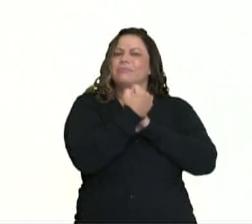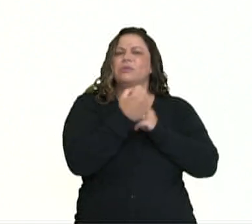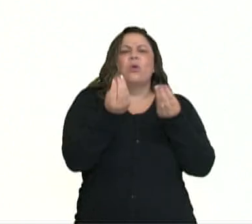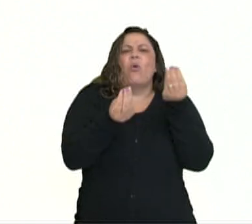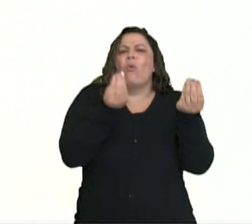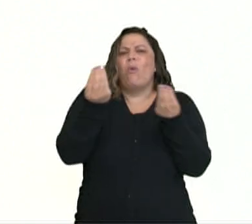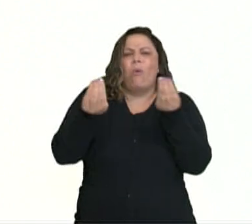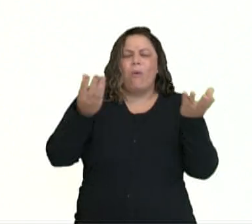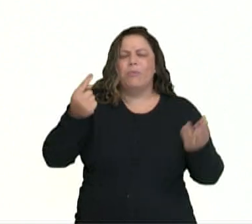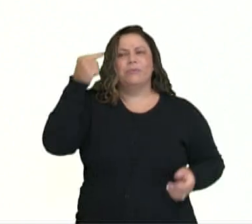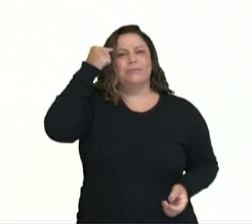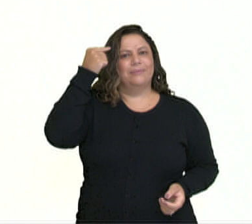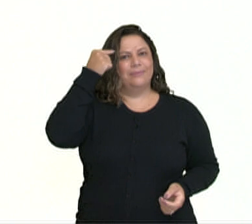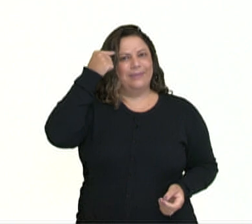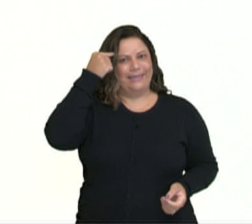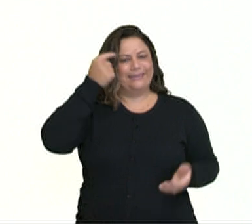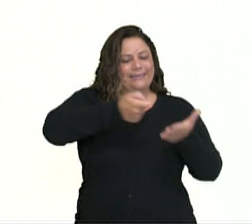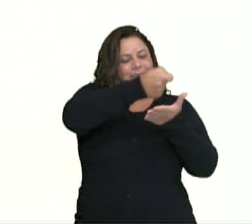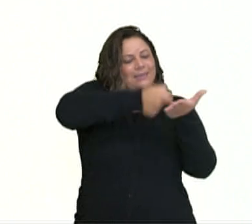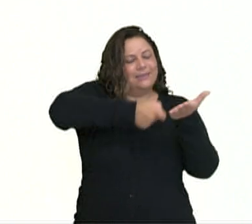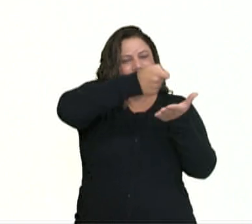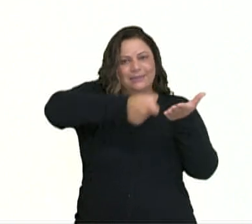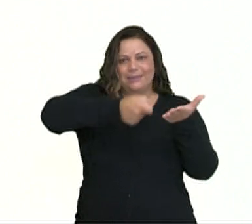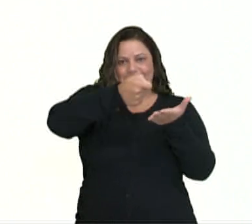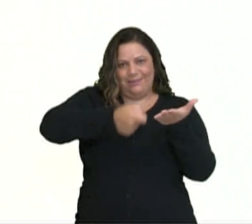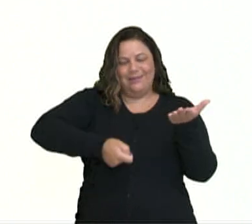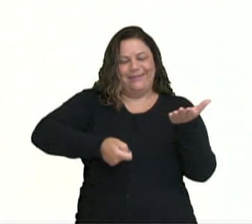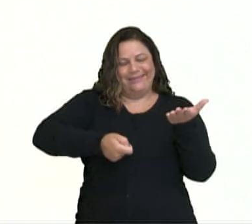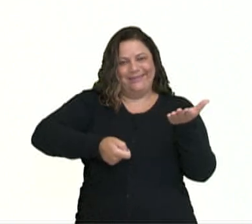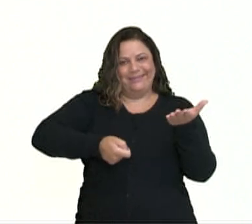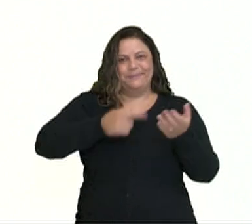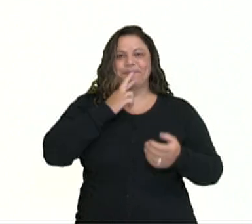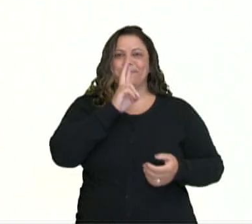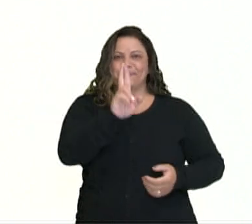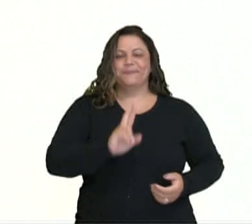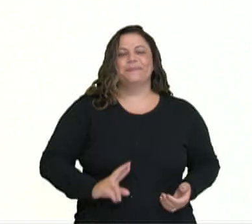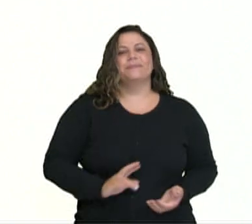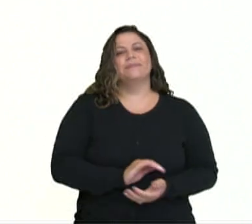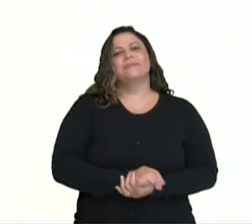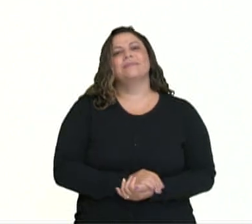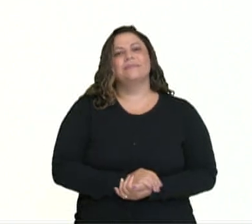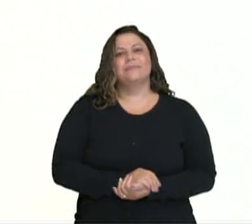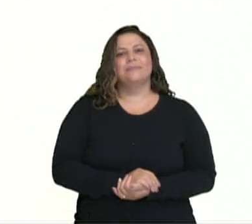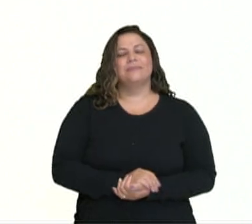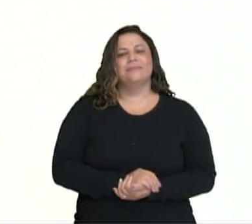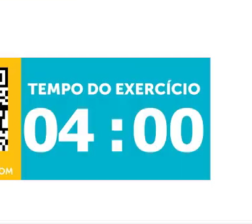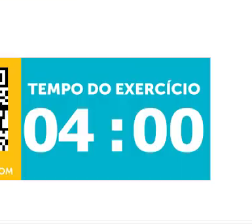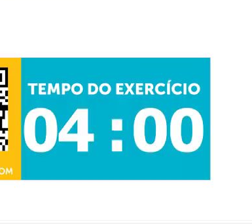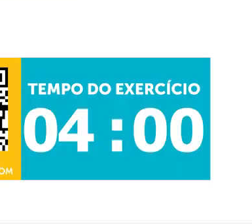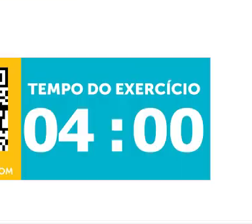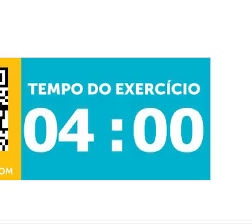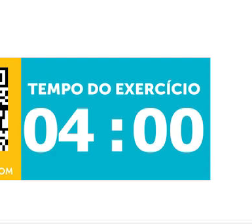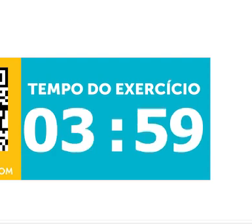bem e transcreva a sua resposta. Aguarde um pouquinho.